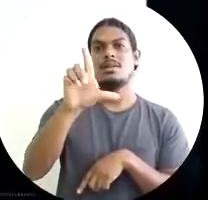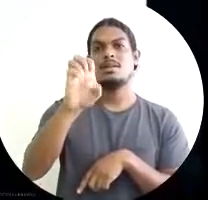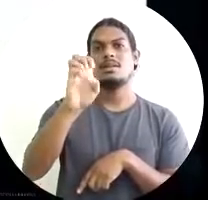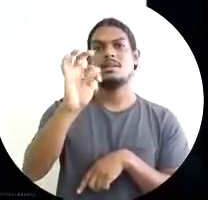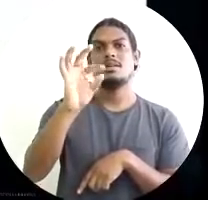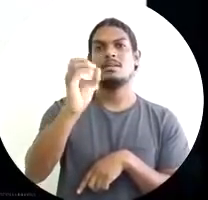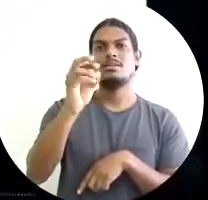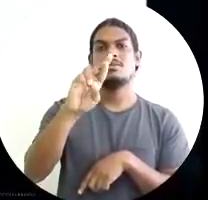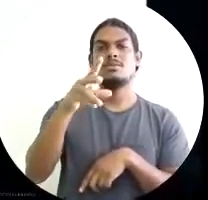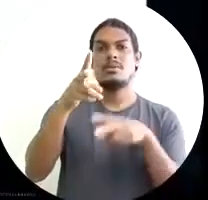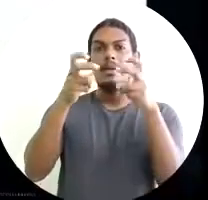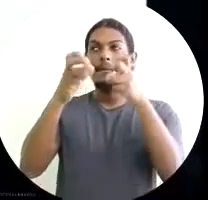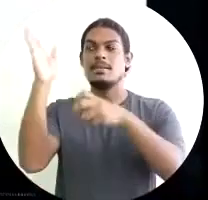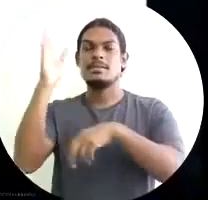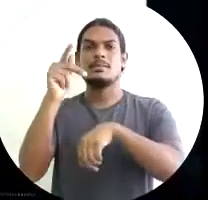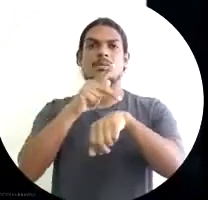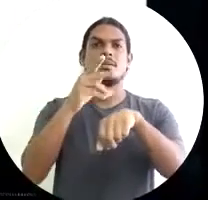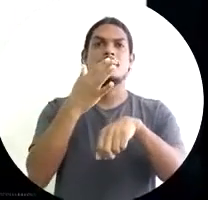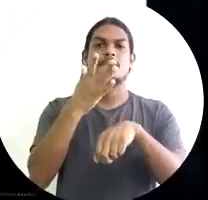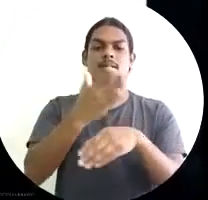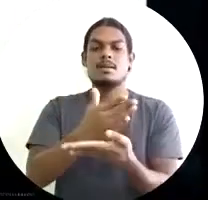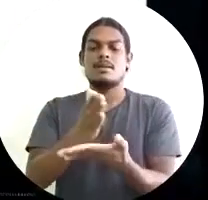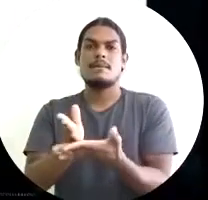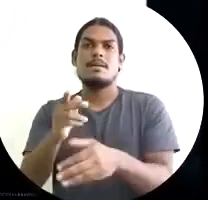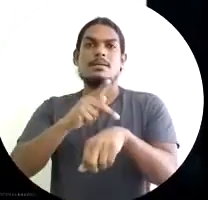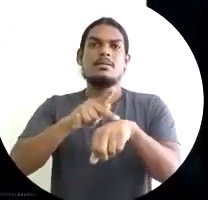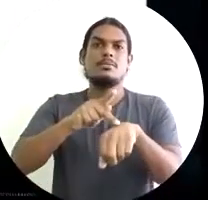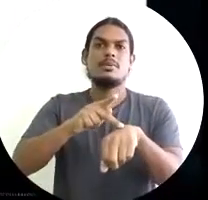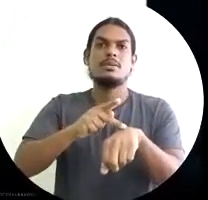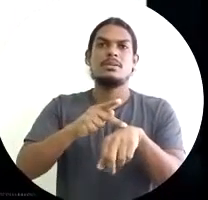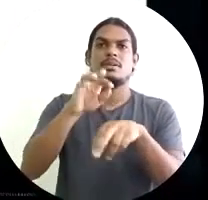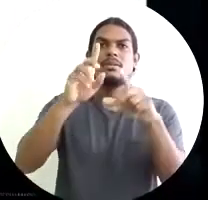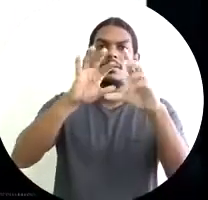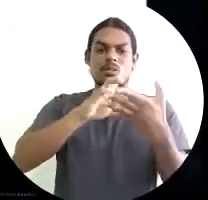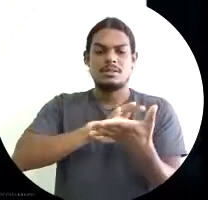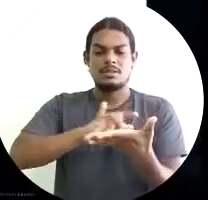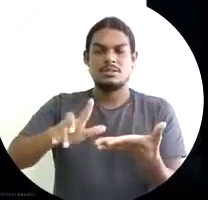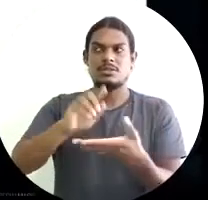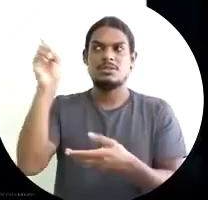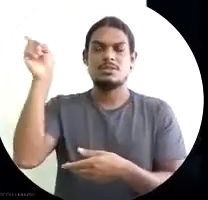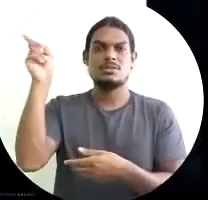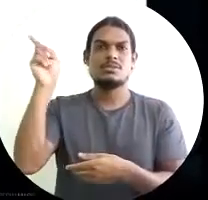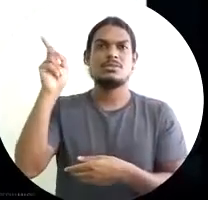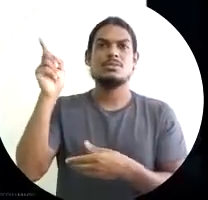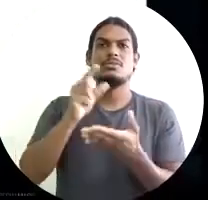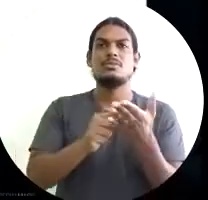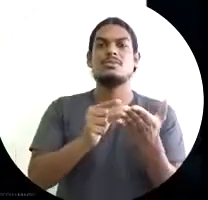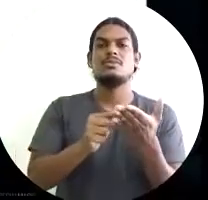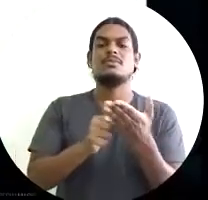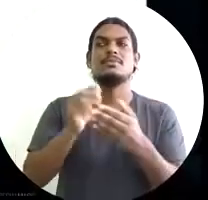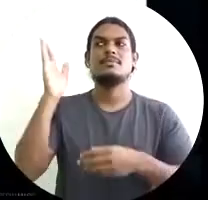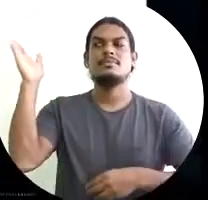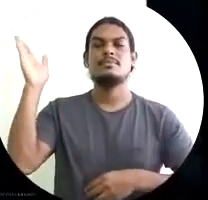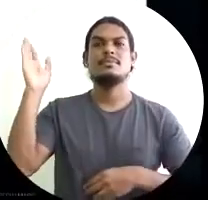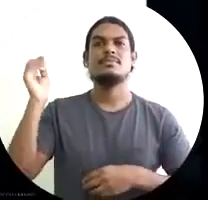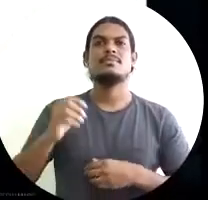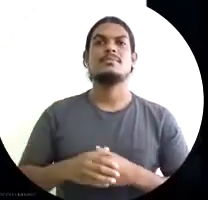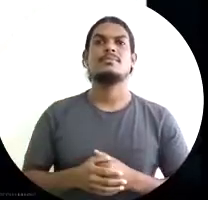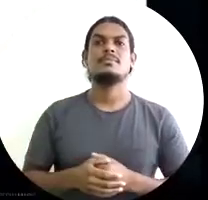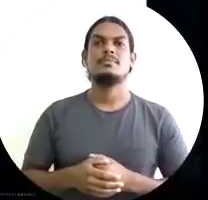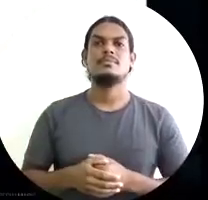parte preta é o que está escrito no nosso arquivo. Tem P, background, color e tem os